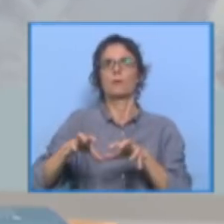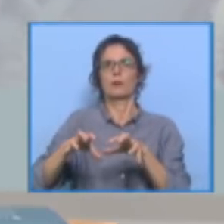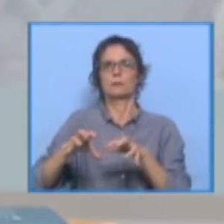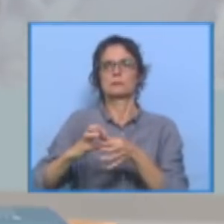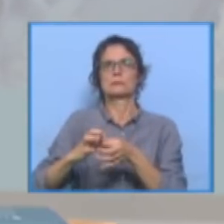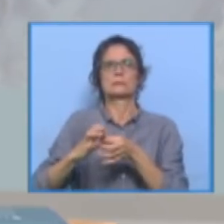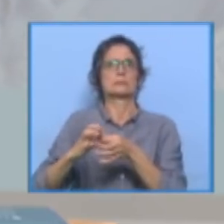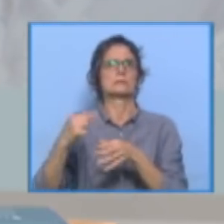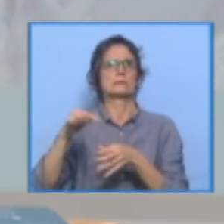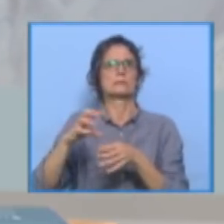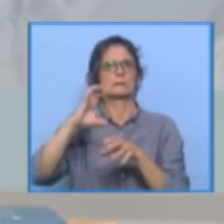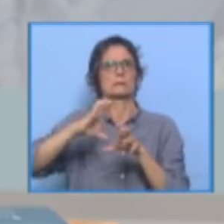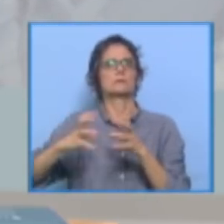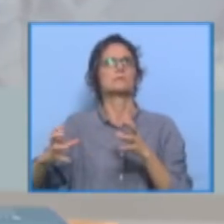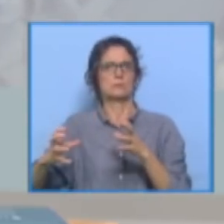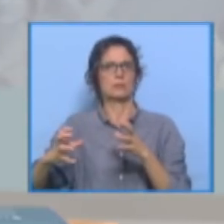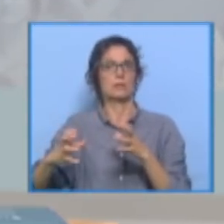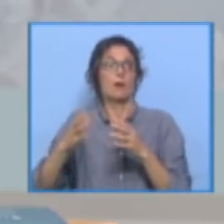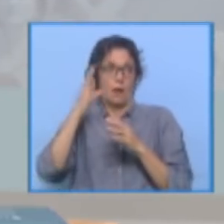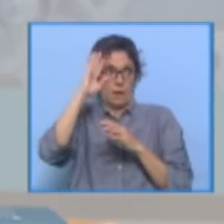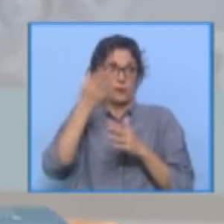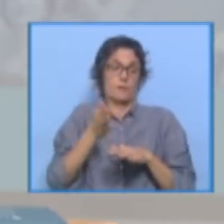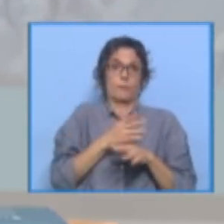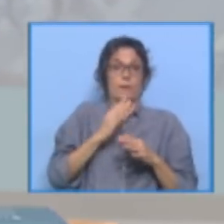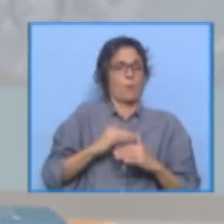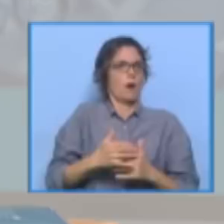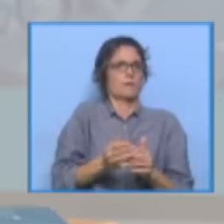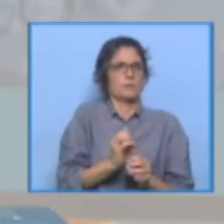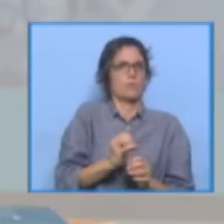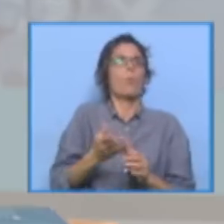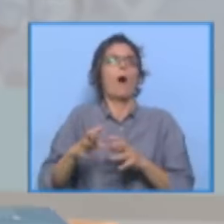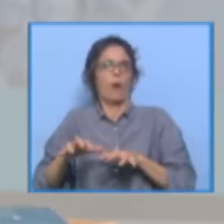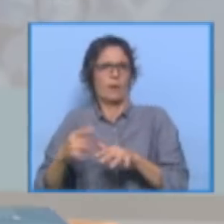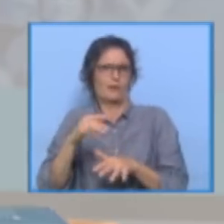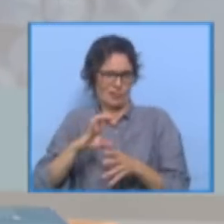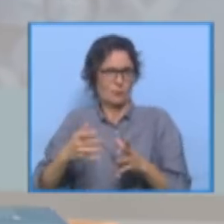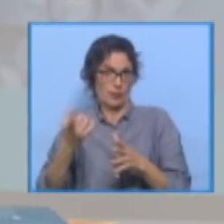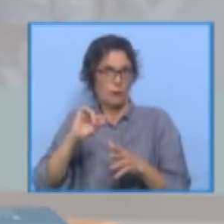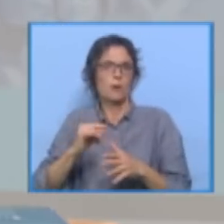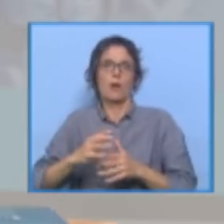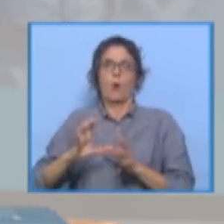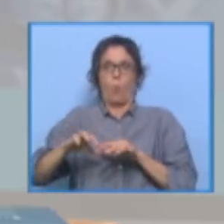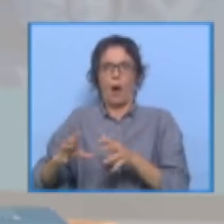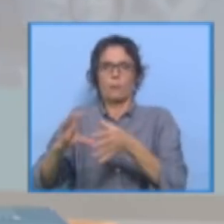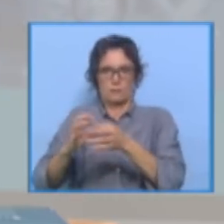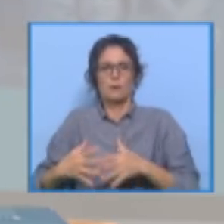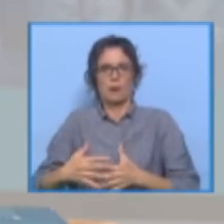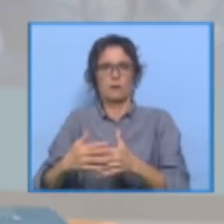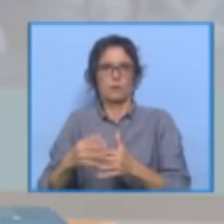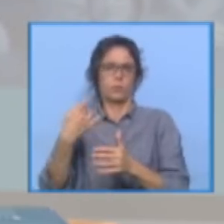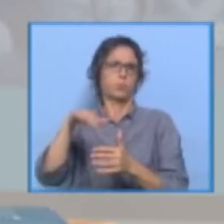complicado, é um dilema já sem estar grávida, assim é, muito mais nesta situação. E via como, de vez em quando, alguma vez se